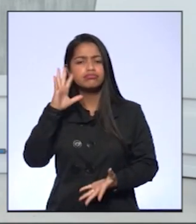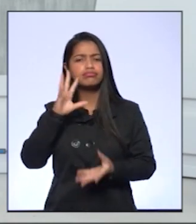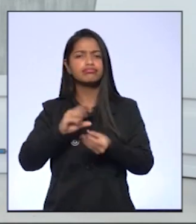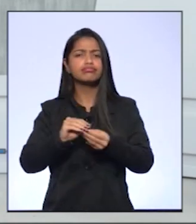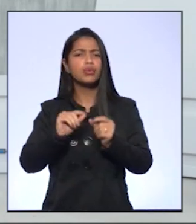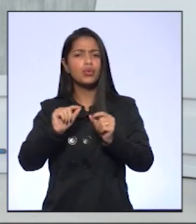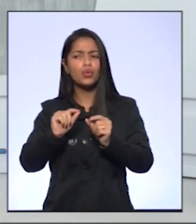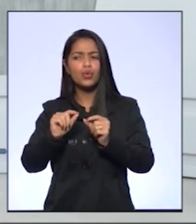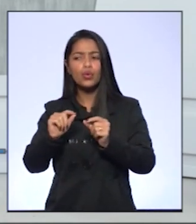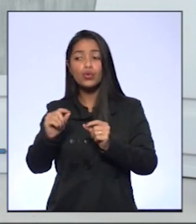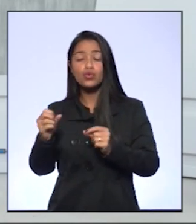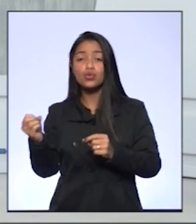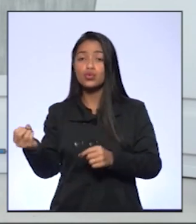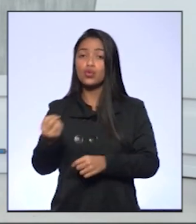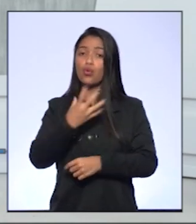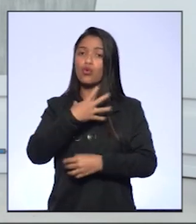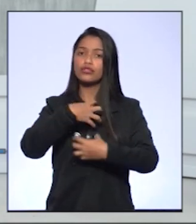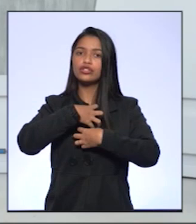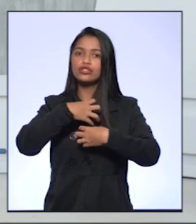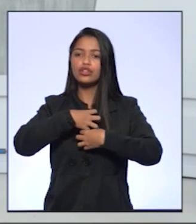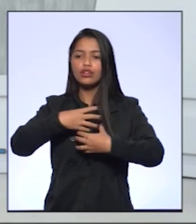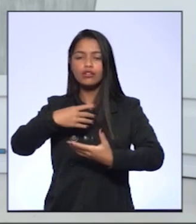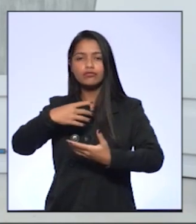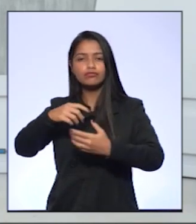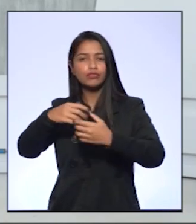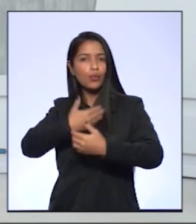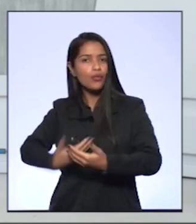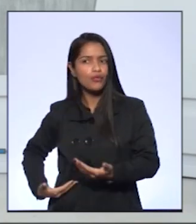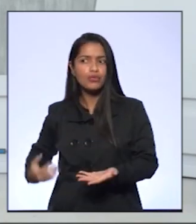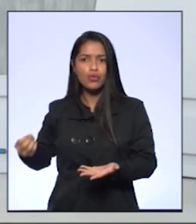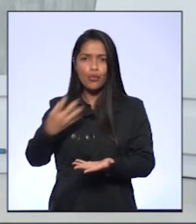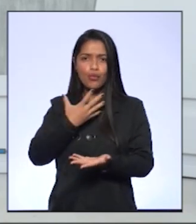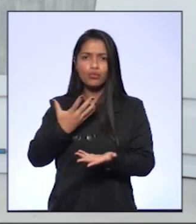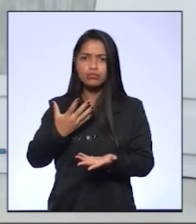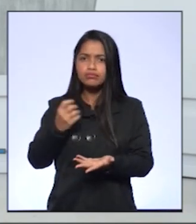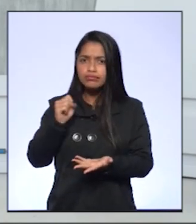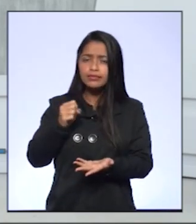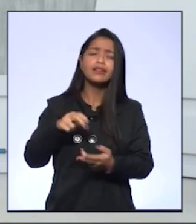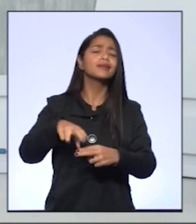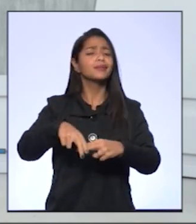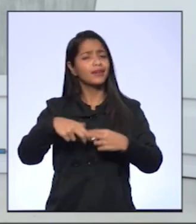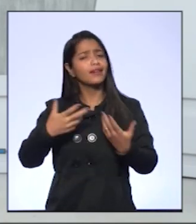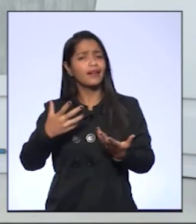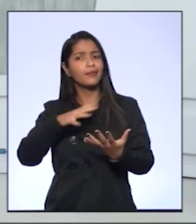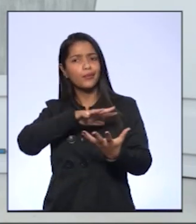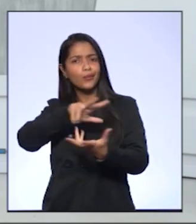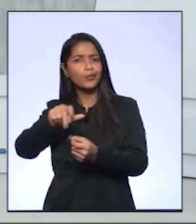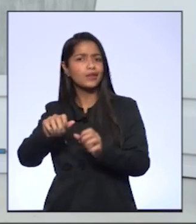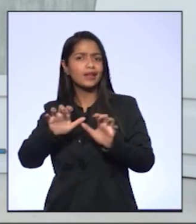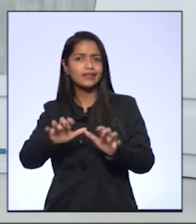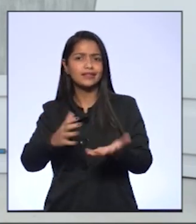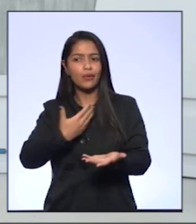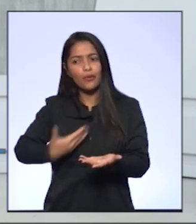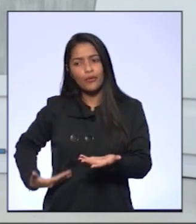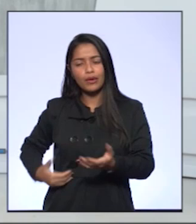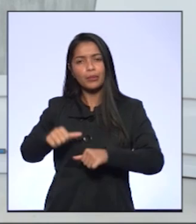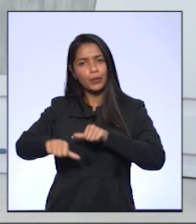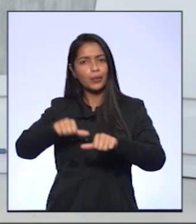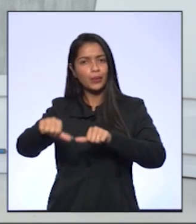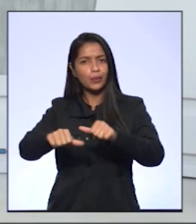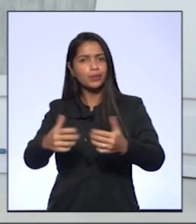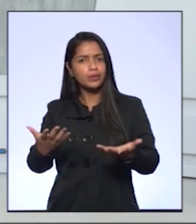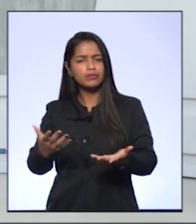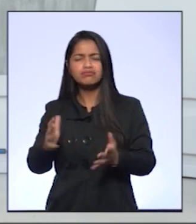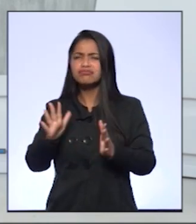nascendo. Concordo com você? Porque o mundo vive em cima de sistemas, né, sociopolíticos, econômicos e tal. Gui,